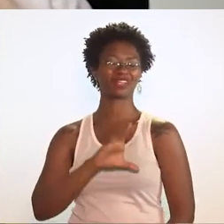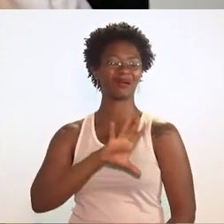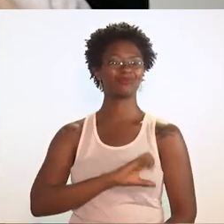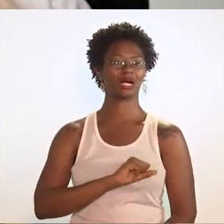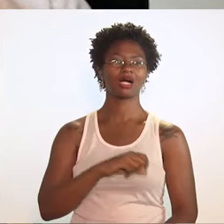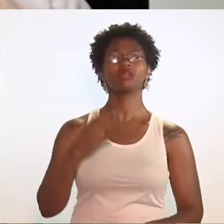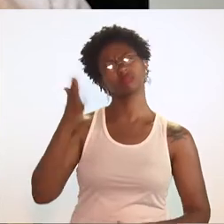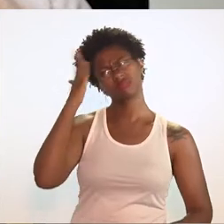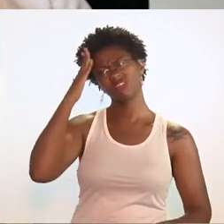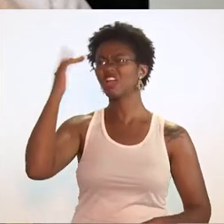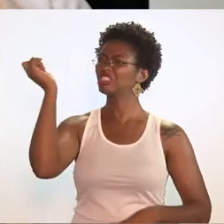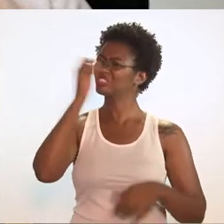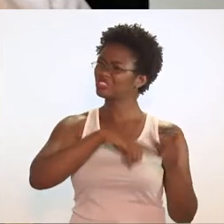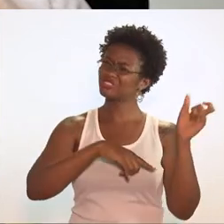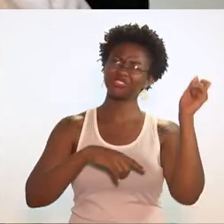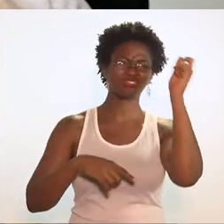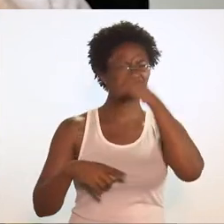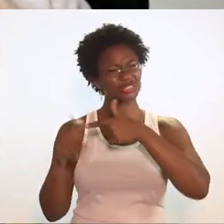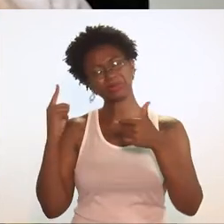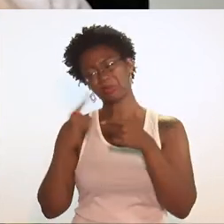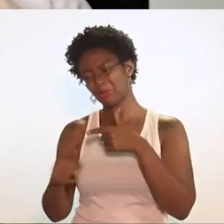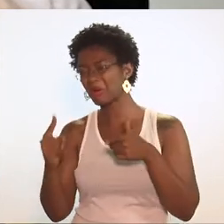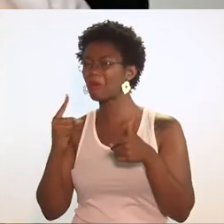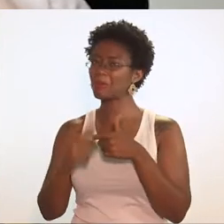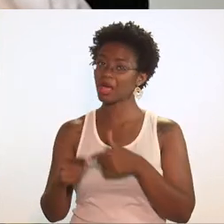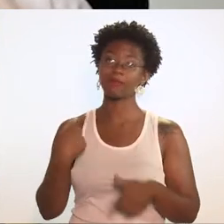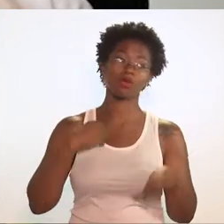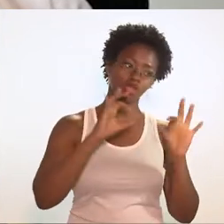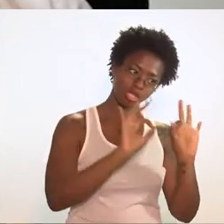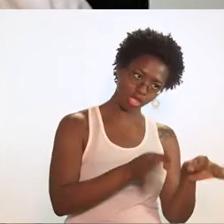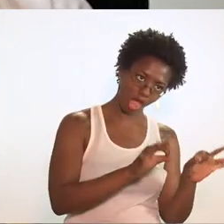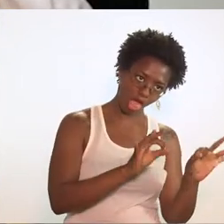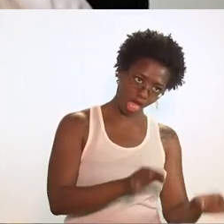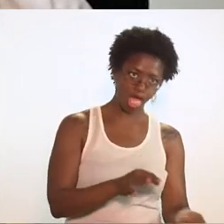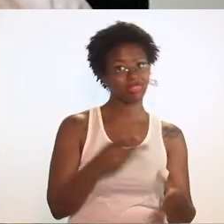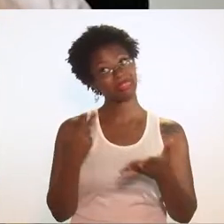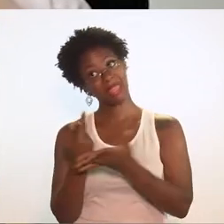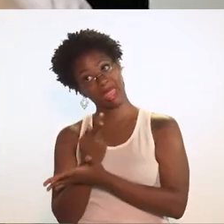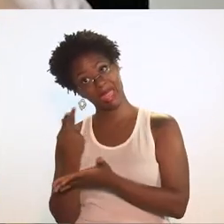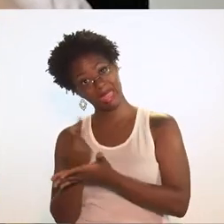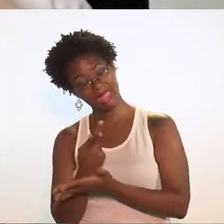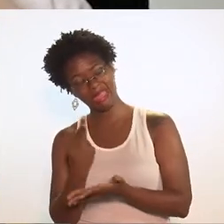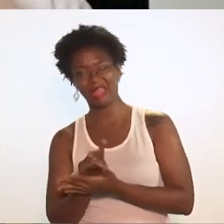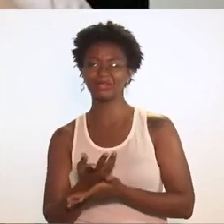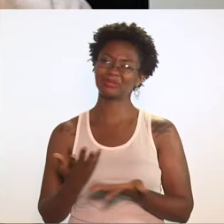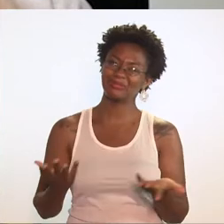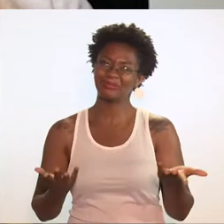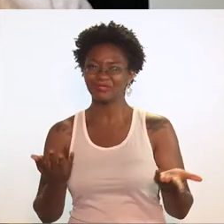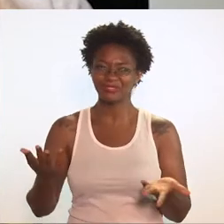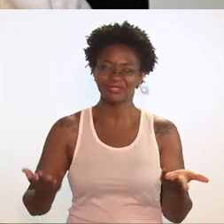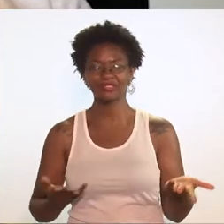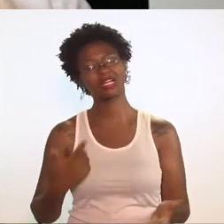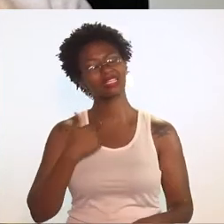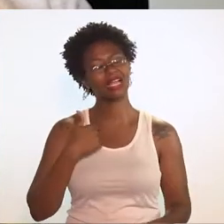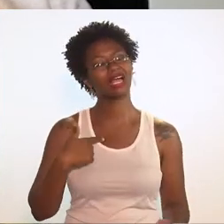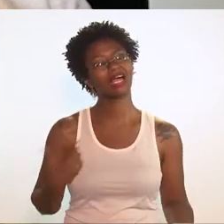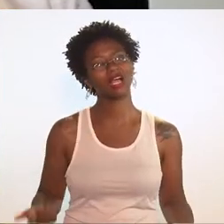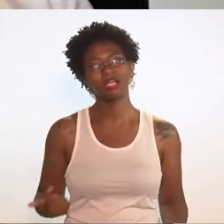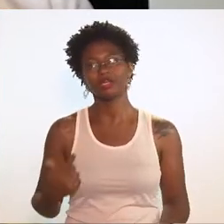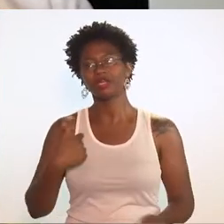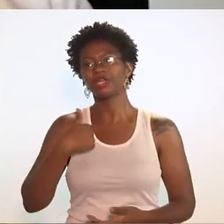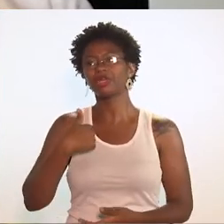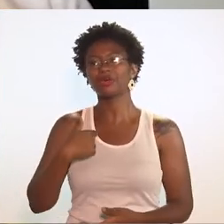amá-lo. Entre tantas dificuldades, contratempos, acertos e desacertos.